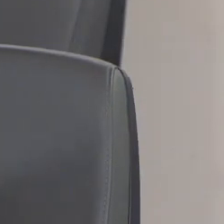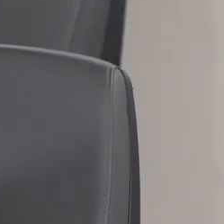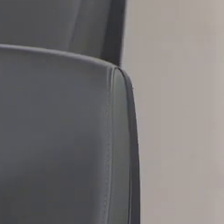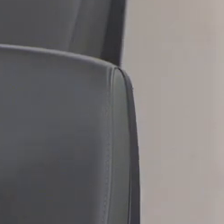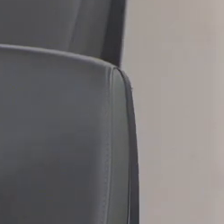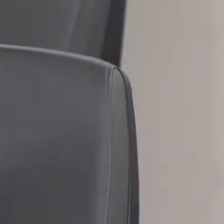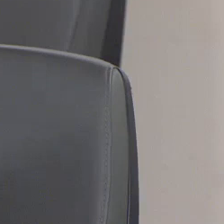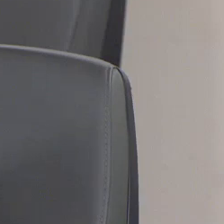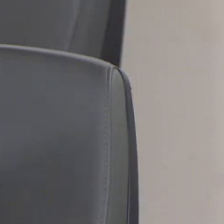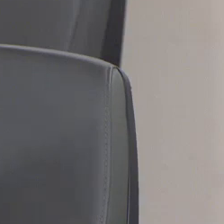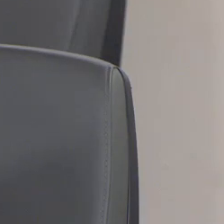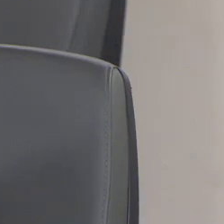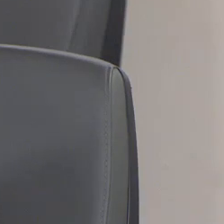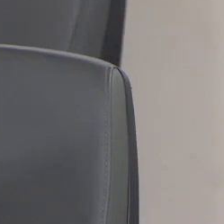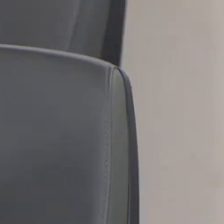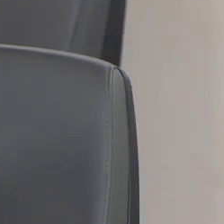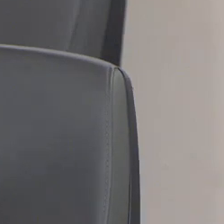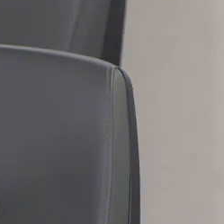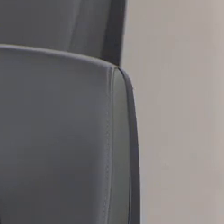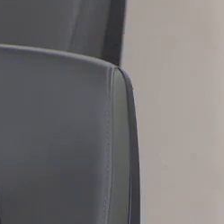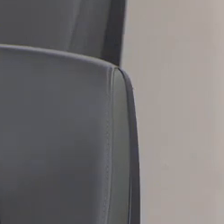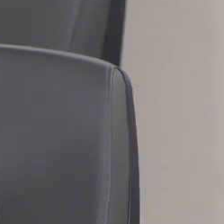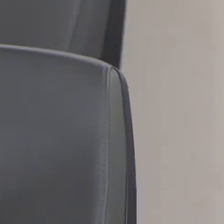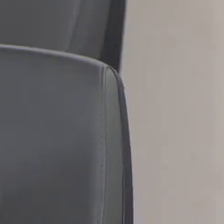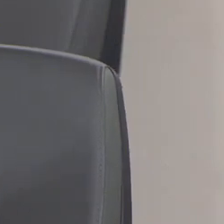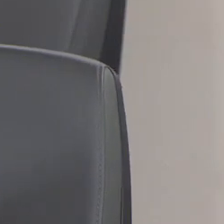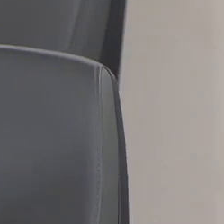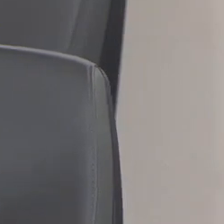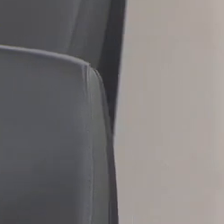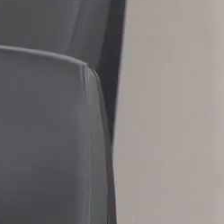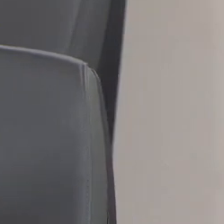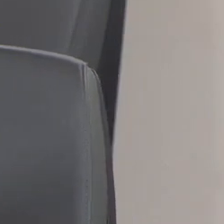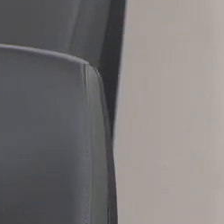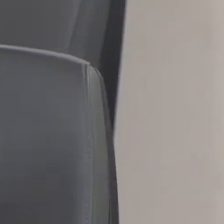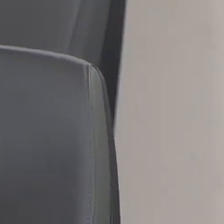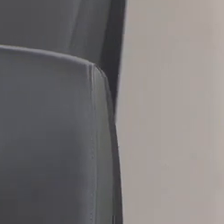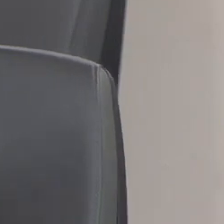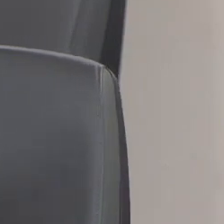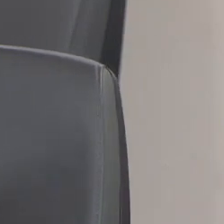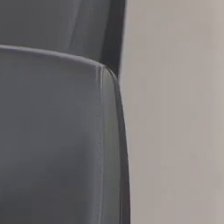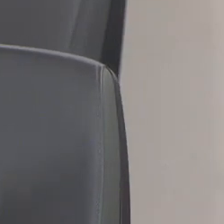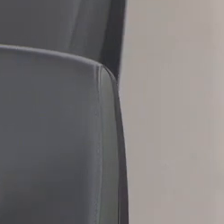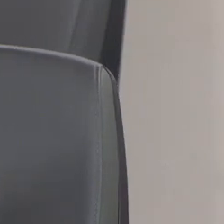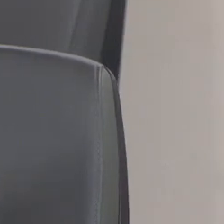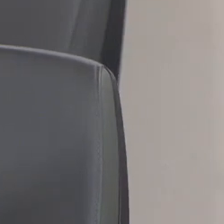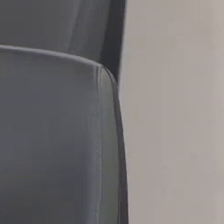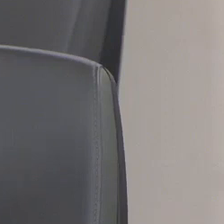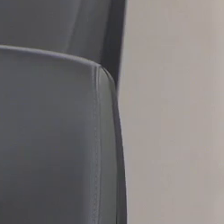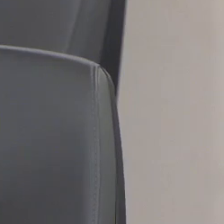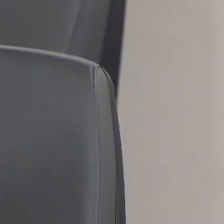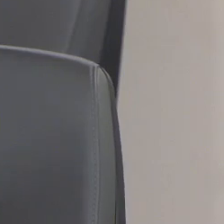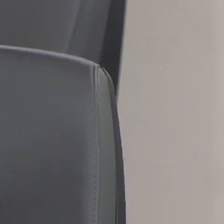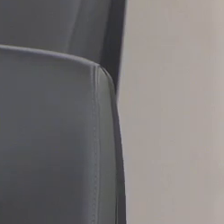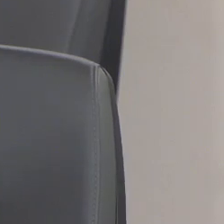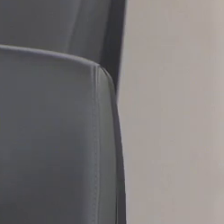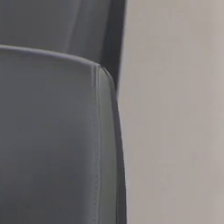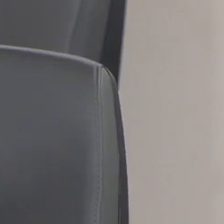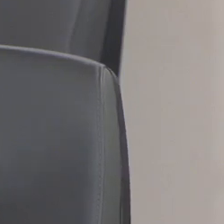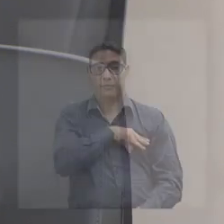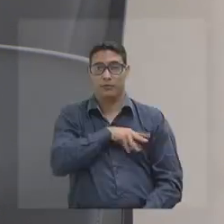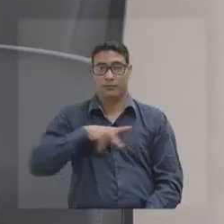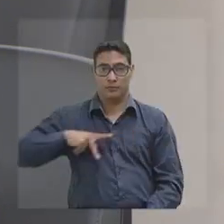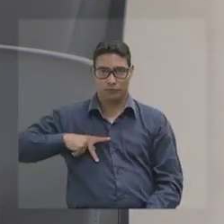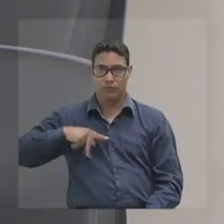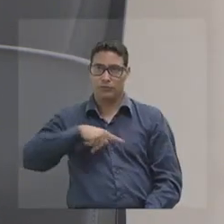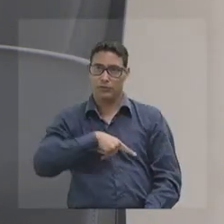cumprimento daquele prazo bem nós discutimos isso muito com o Ministério Público por Óbvio porque é muito